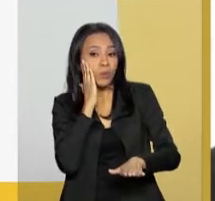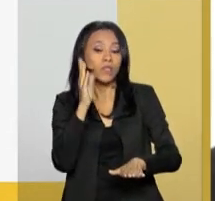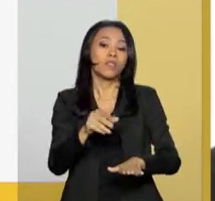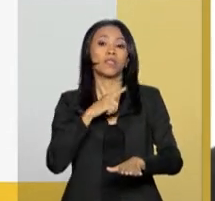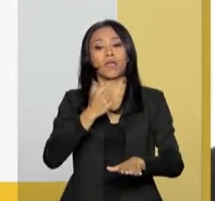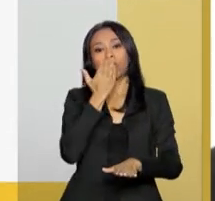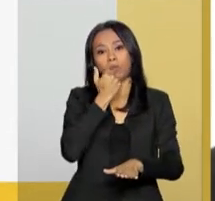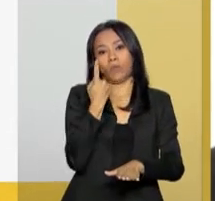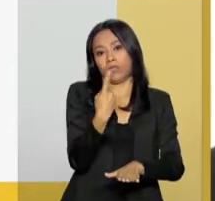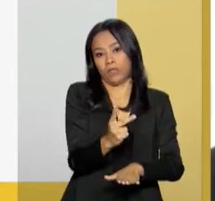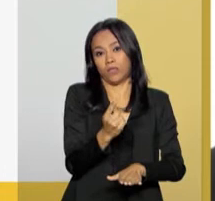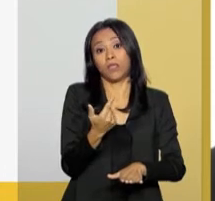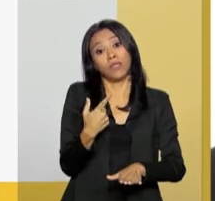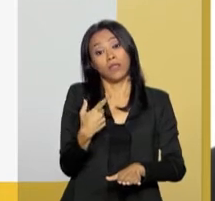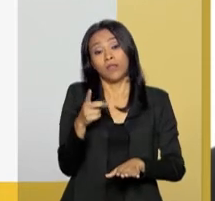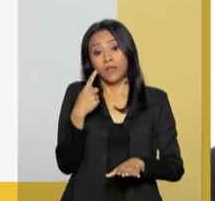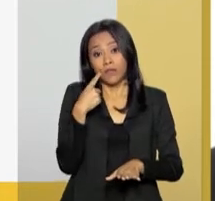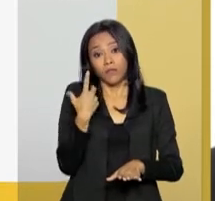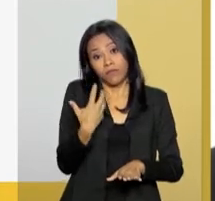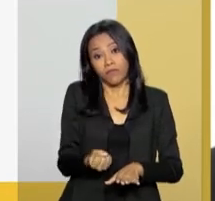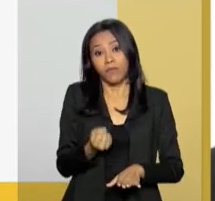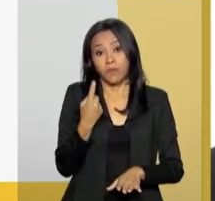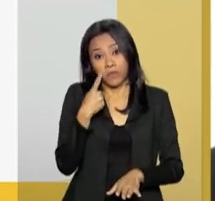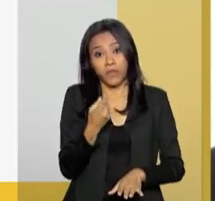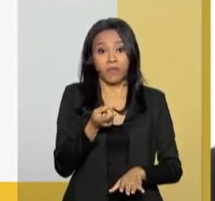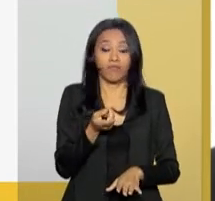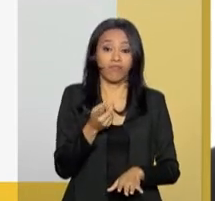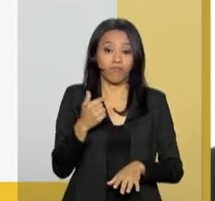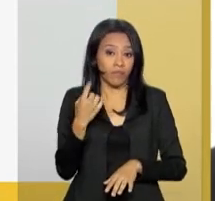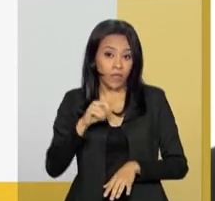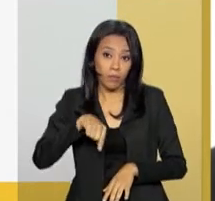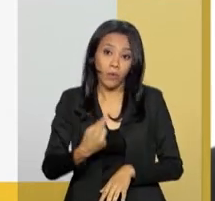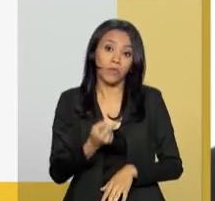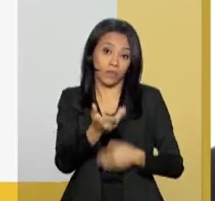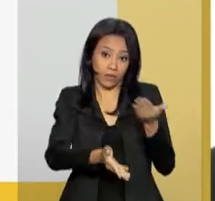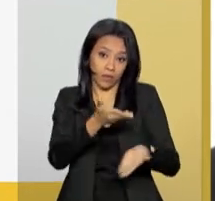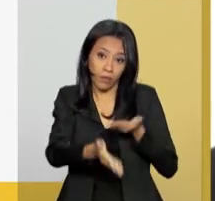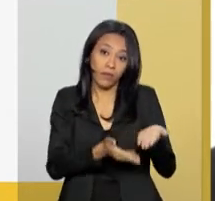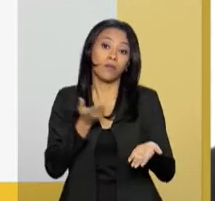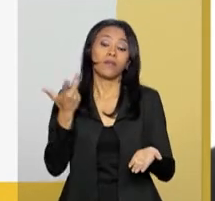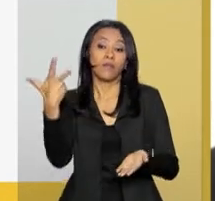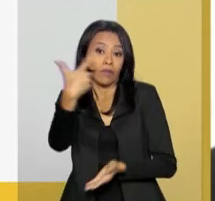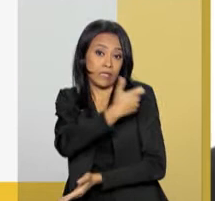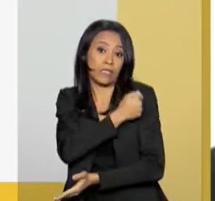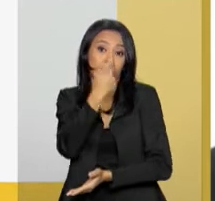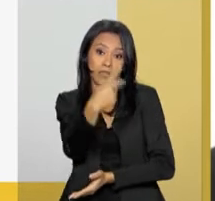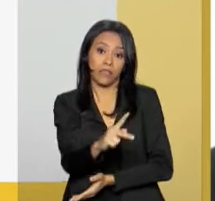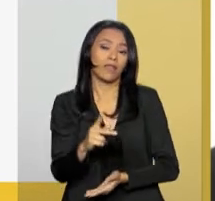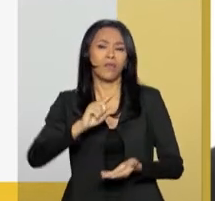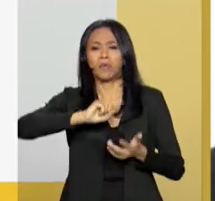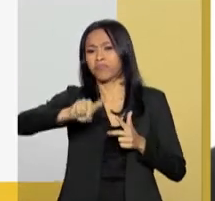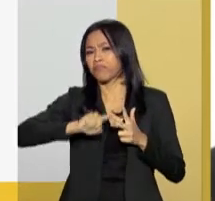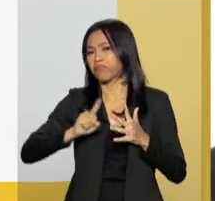aguardando a internação em outros lugares. Fazer todo o tratamento também, vacinação. Então, é uma série